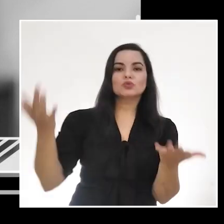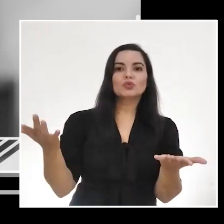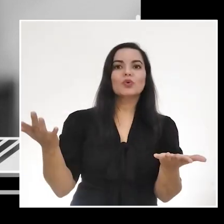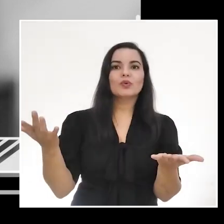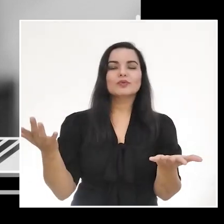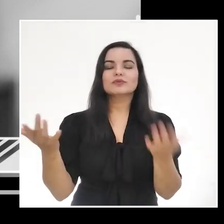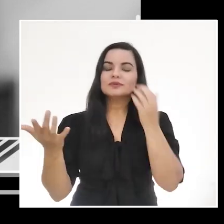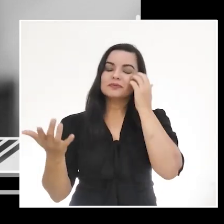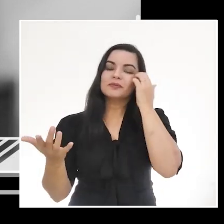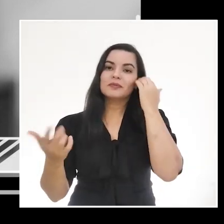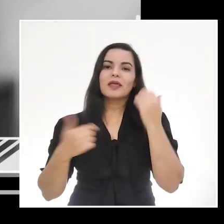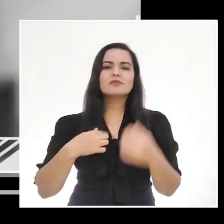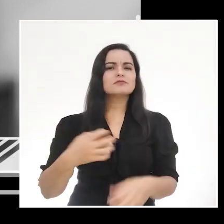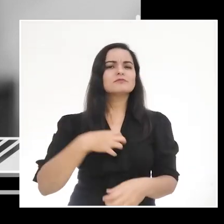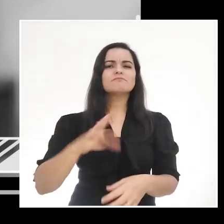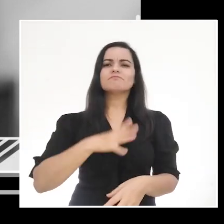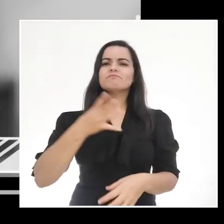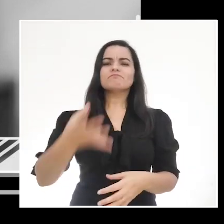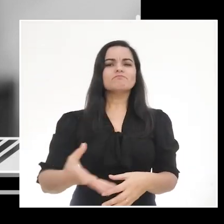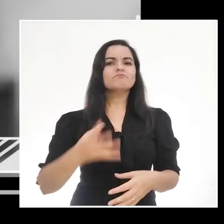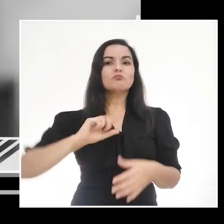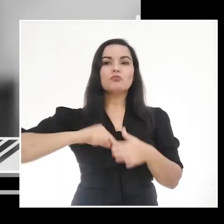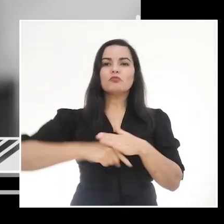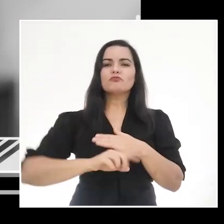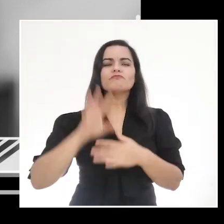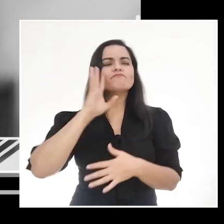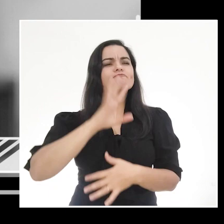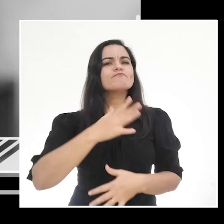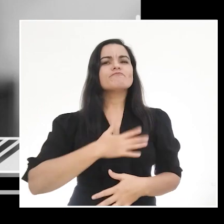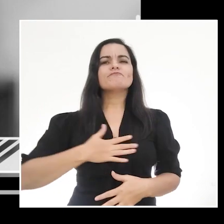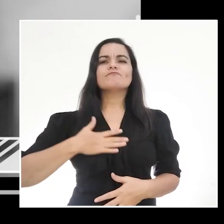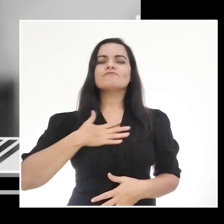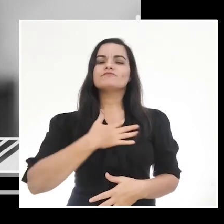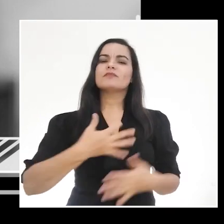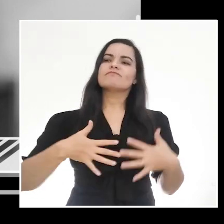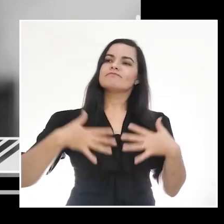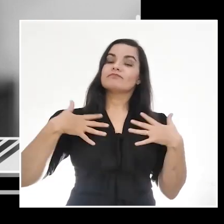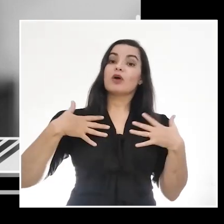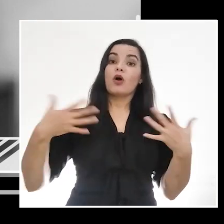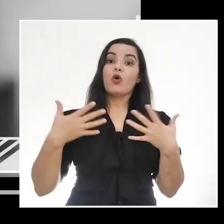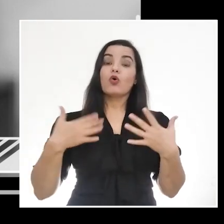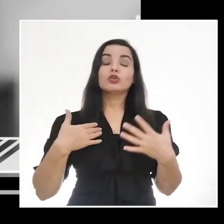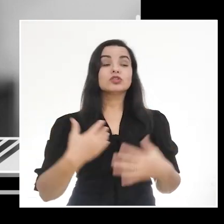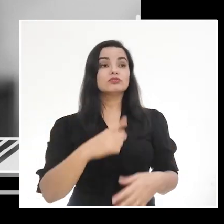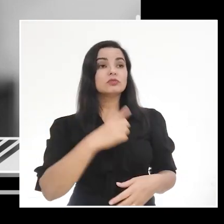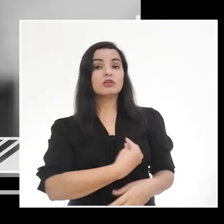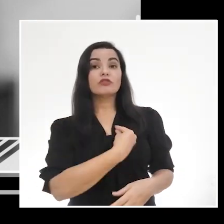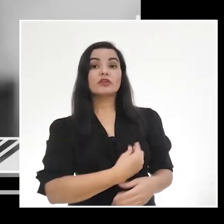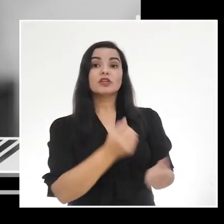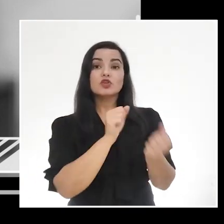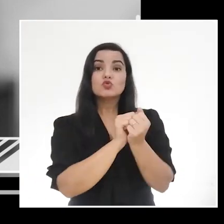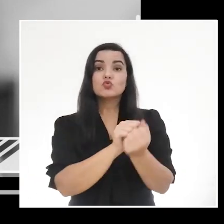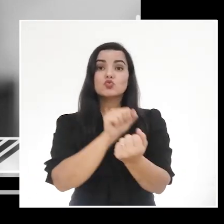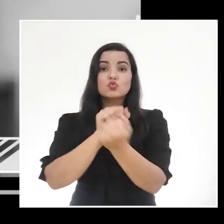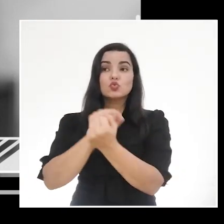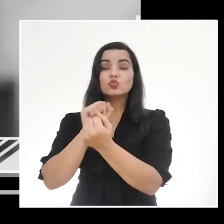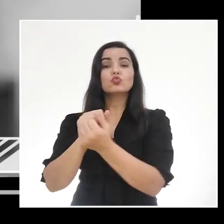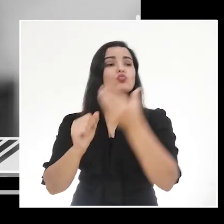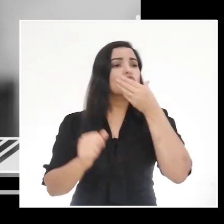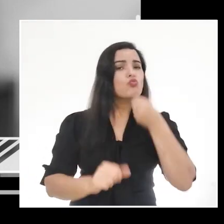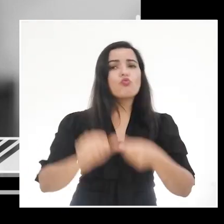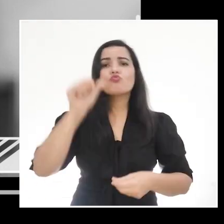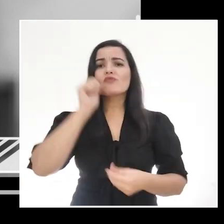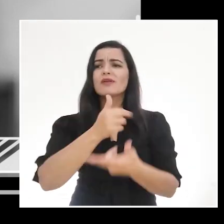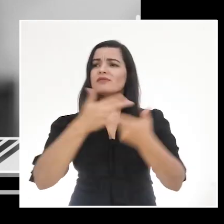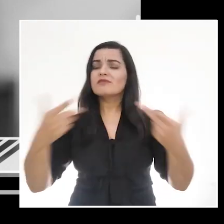feito pela vida dele acontecer na vida de outras pessoas em Cristo Jesus, isso me encoraja profundamente. Quando eu convivo